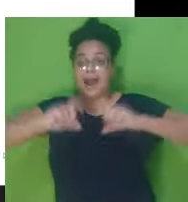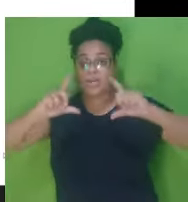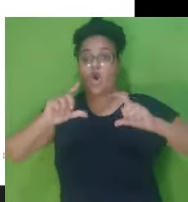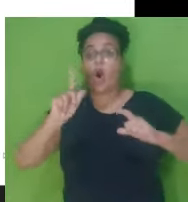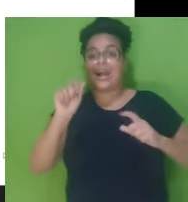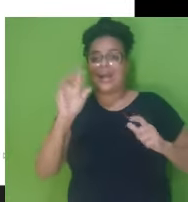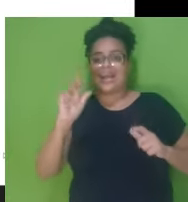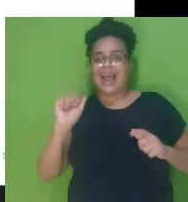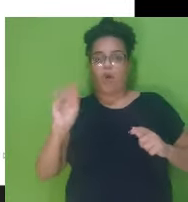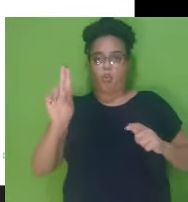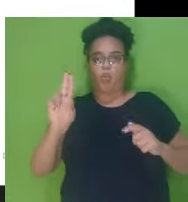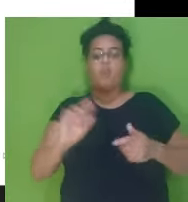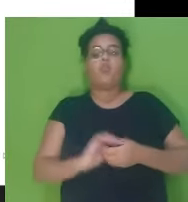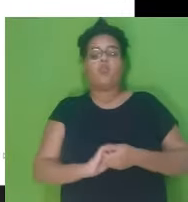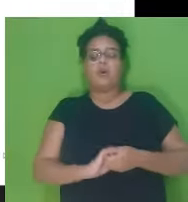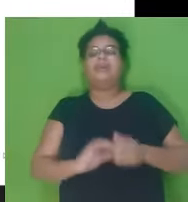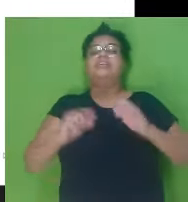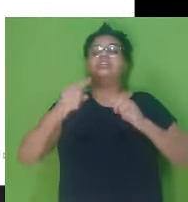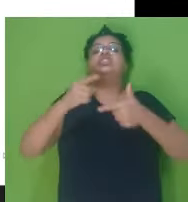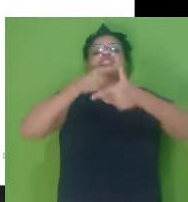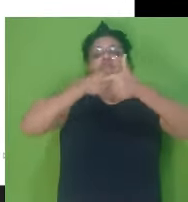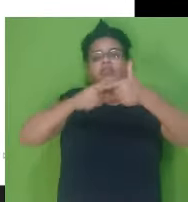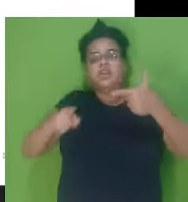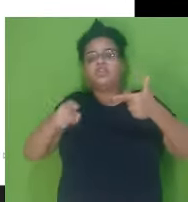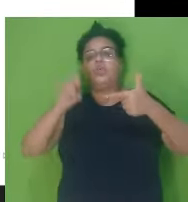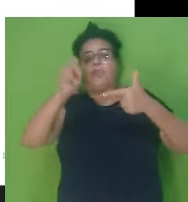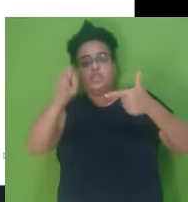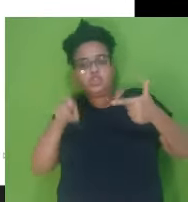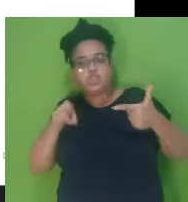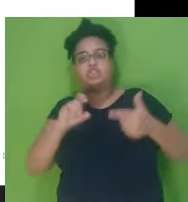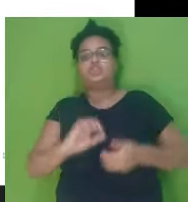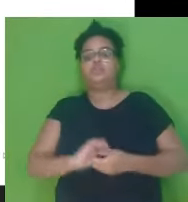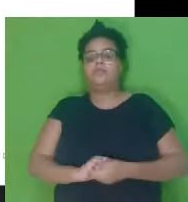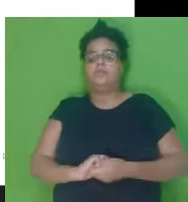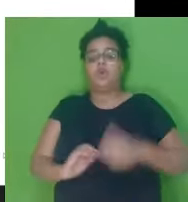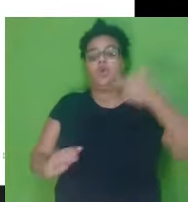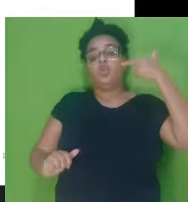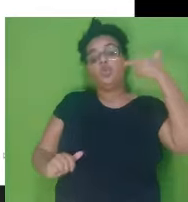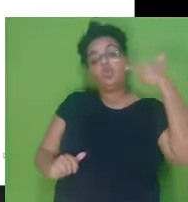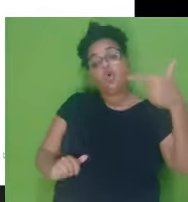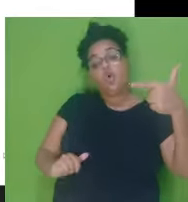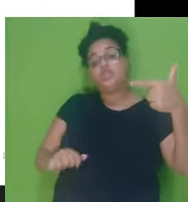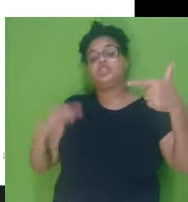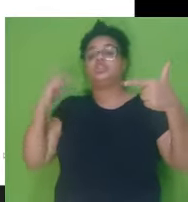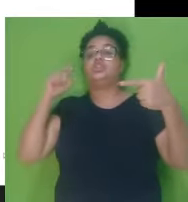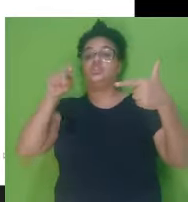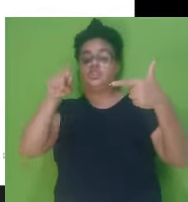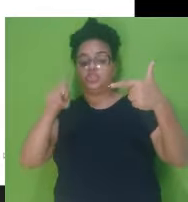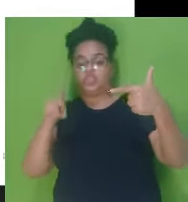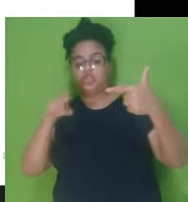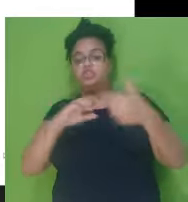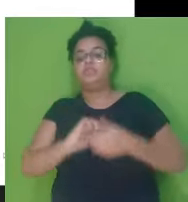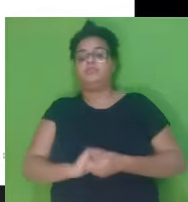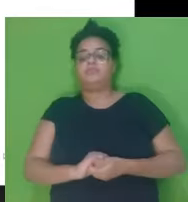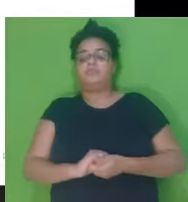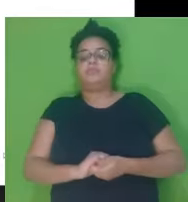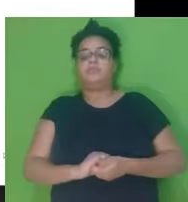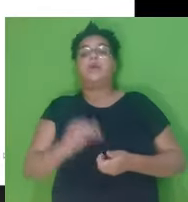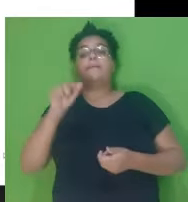grau aqui, 2x2 divido por x, vai dar 2x. Agora eu